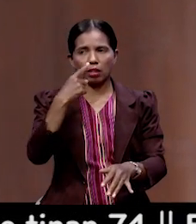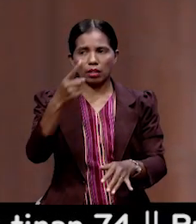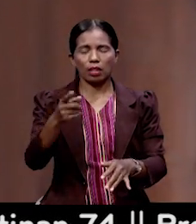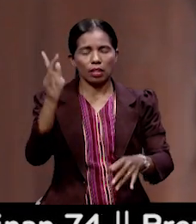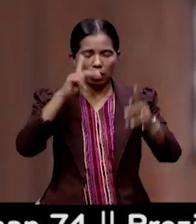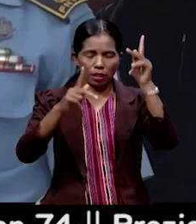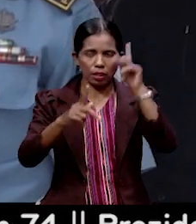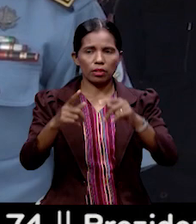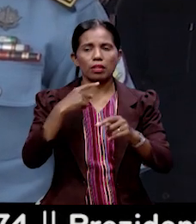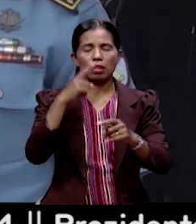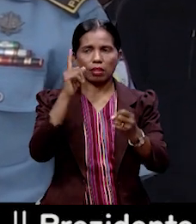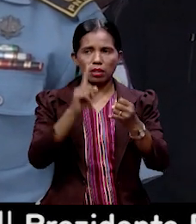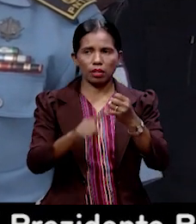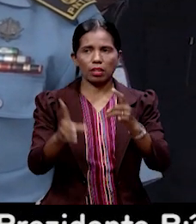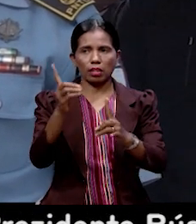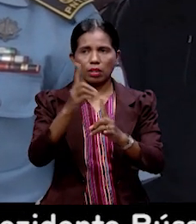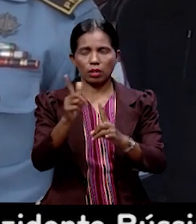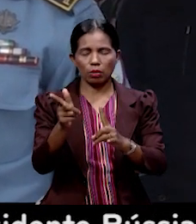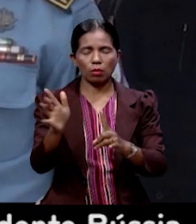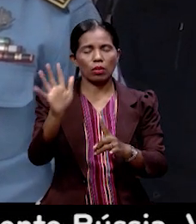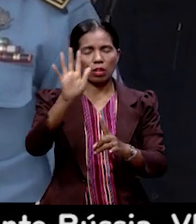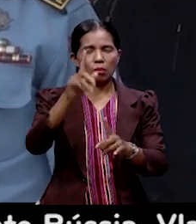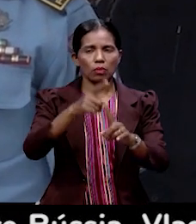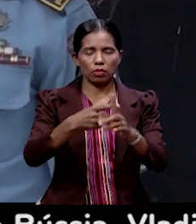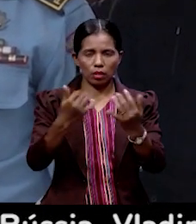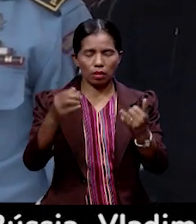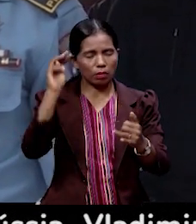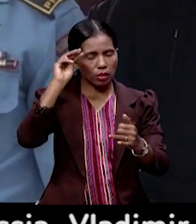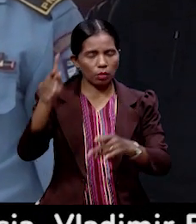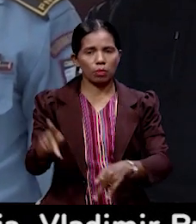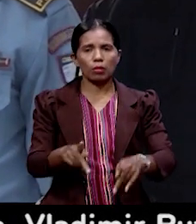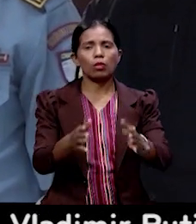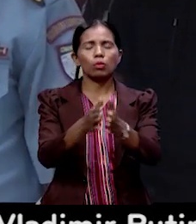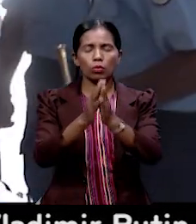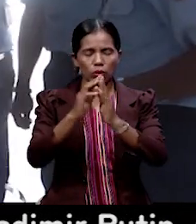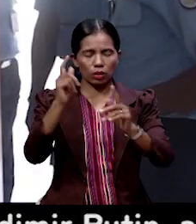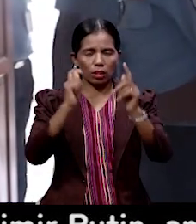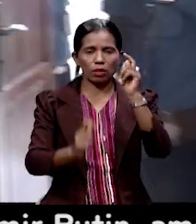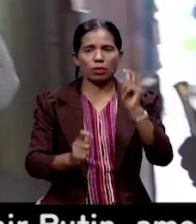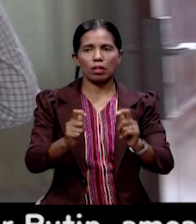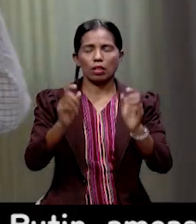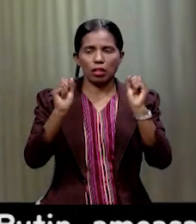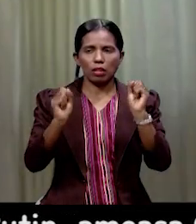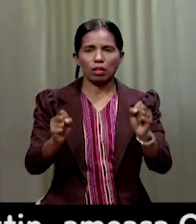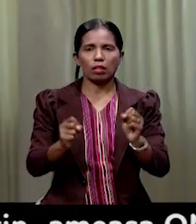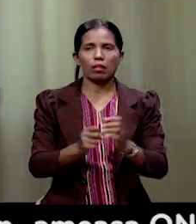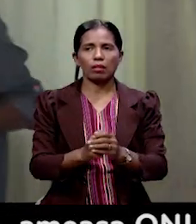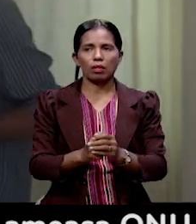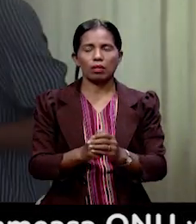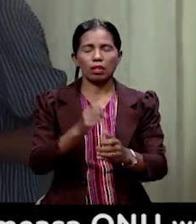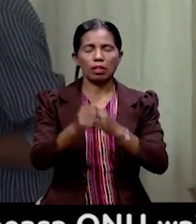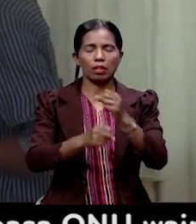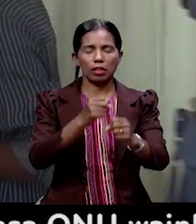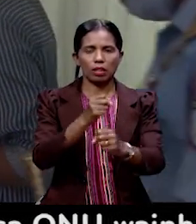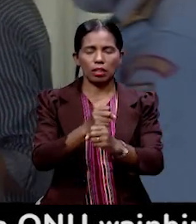caso iha alegação iku si lorong ronu resilima fulan ne, Ministério Público husu tribunal atu condena arguidu hopena prisão minimu tinang san resim